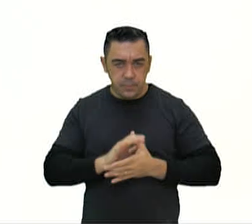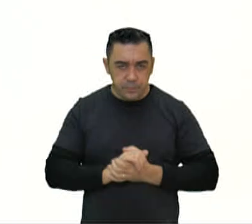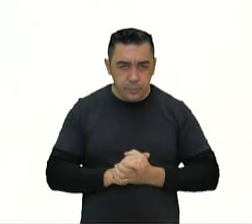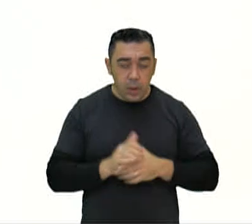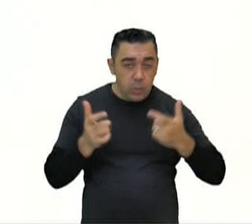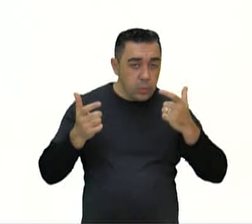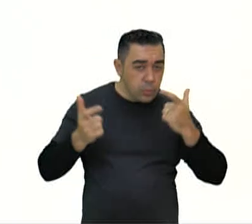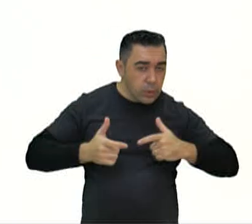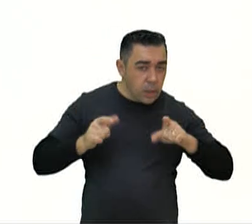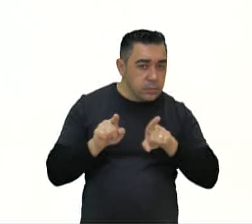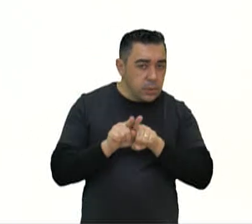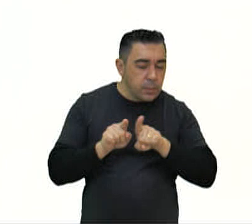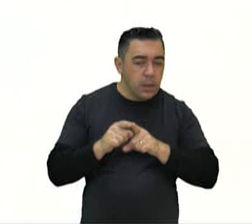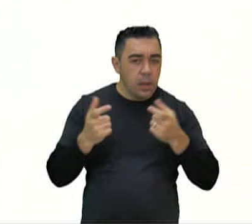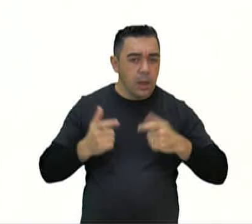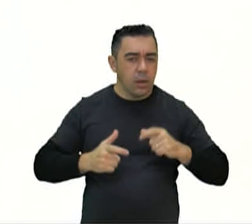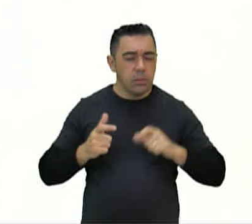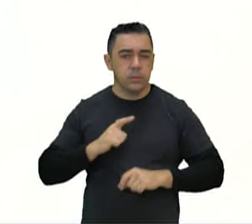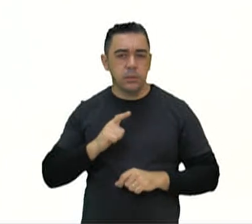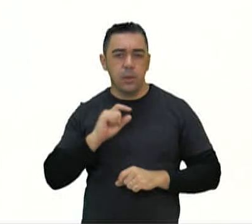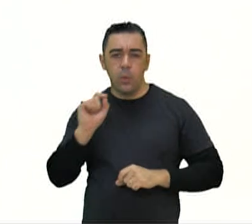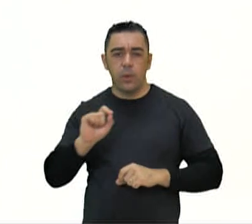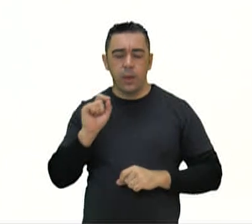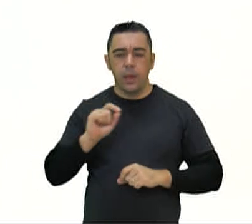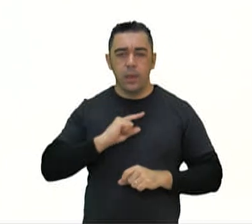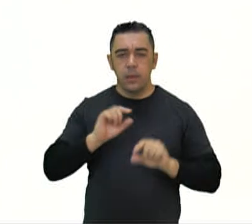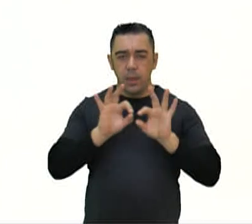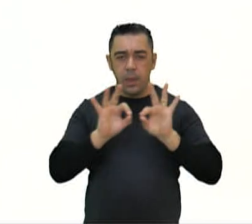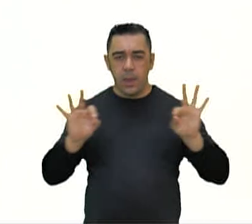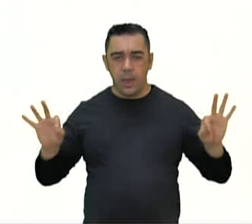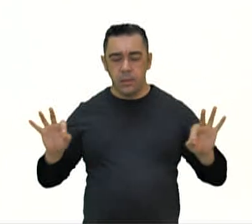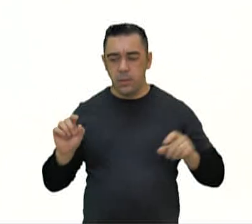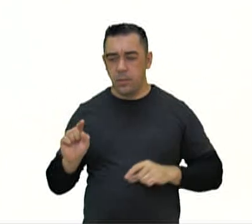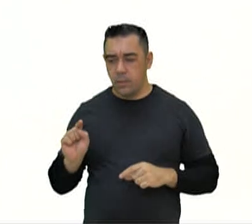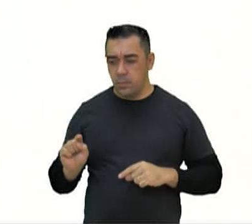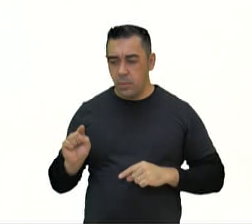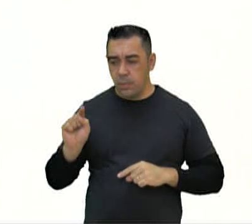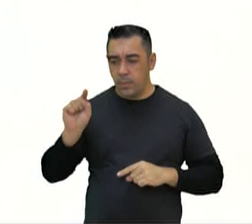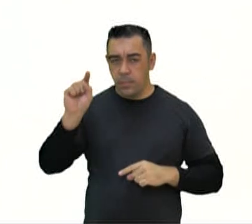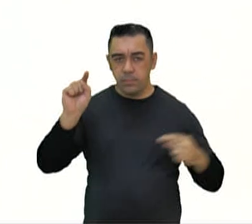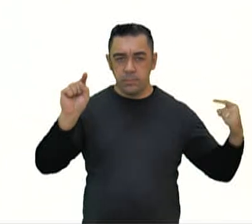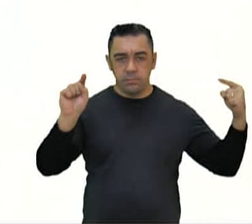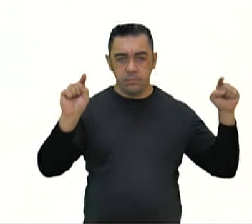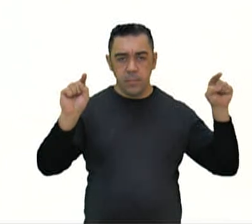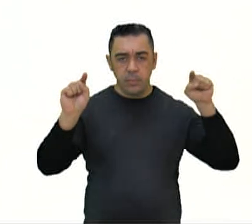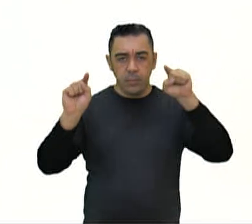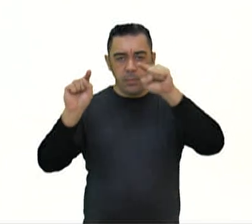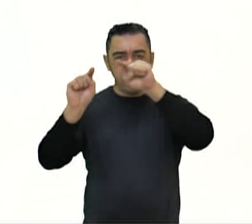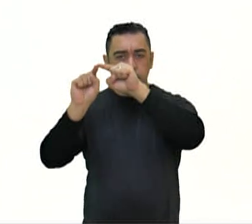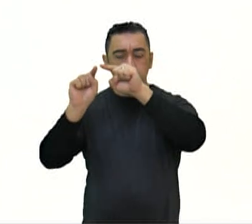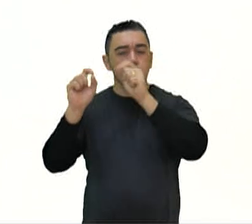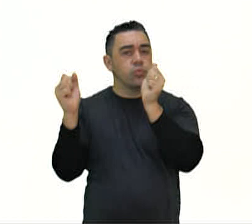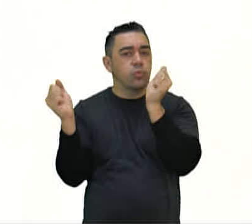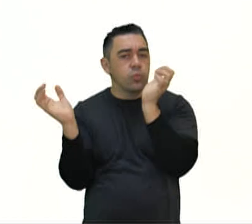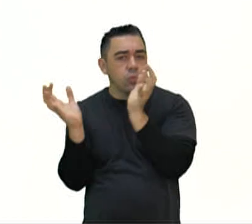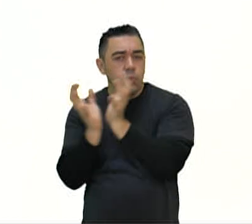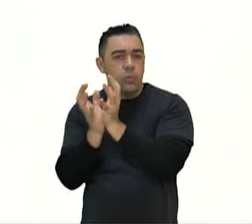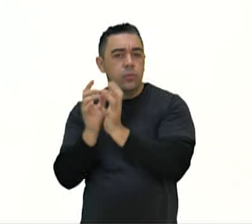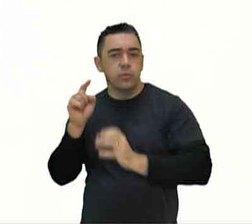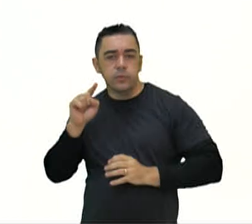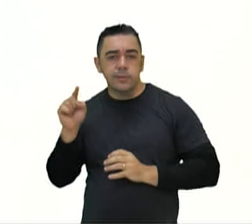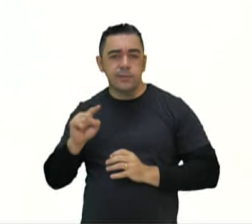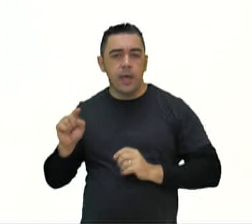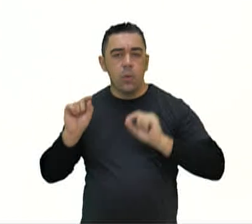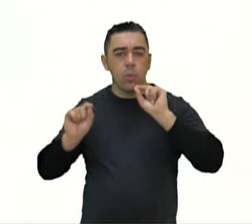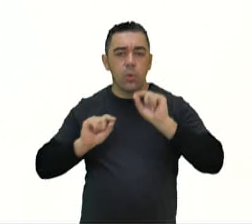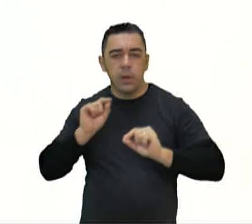na reta numérica ficará entre marcas dos números inteiros, que representam